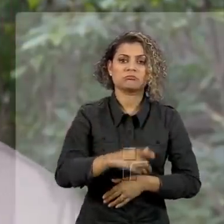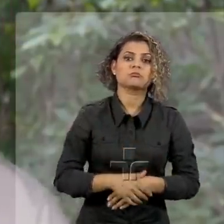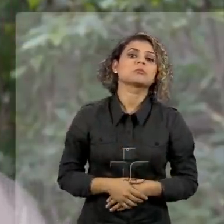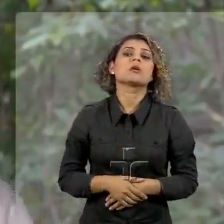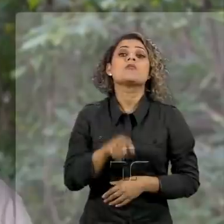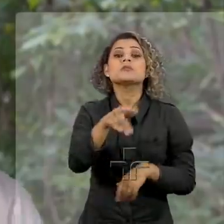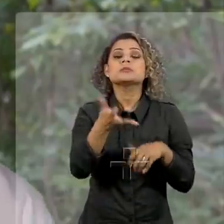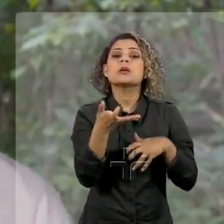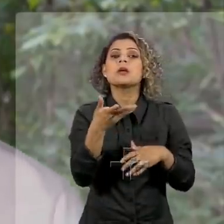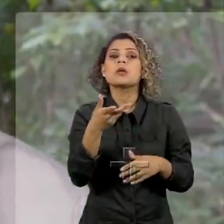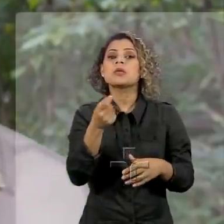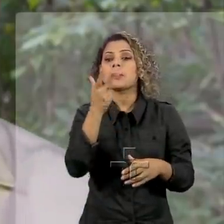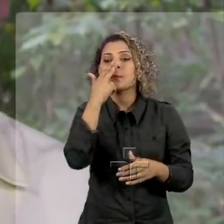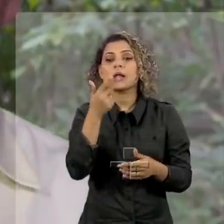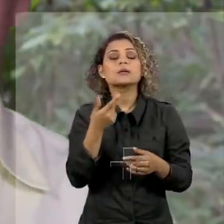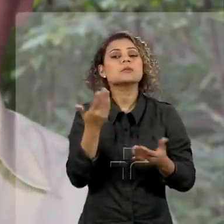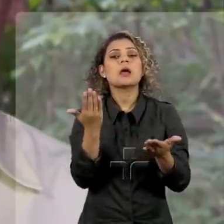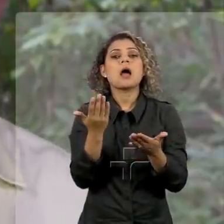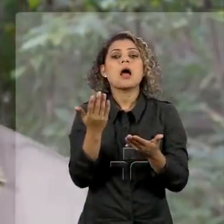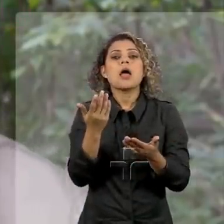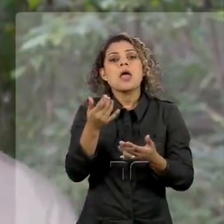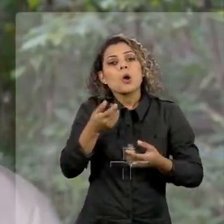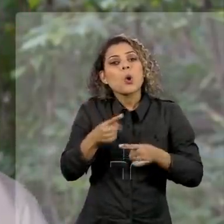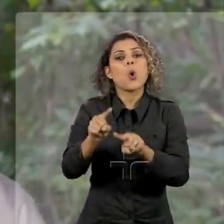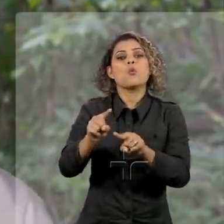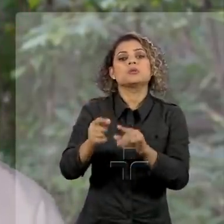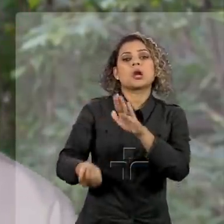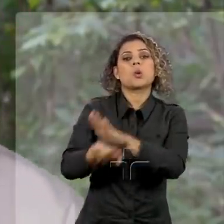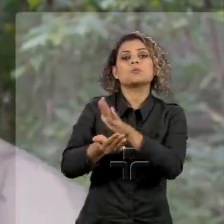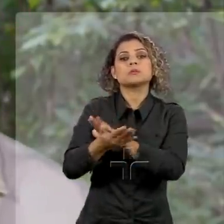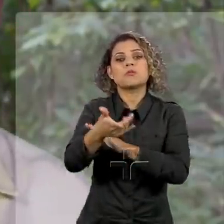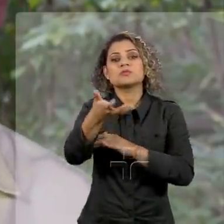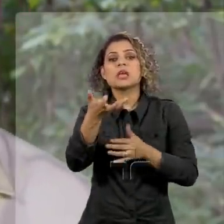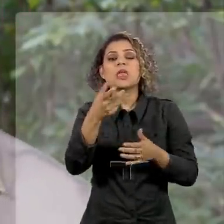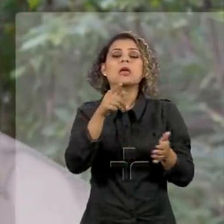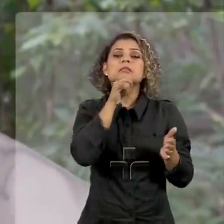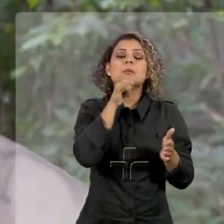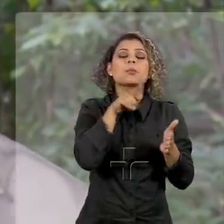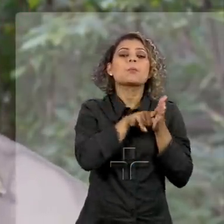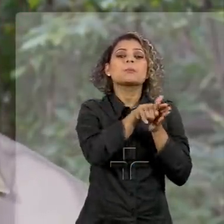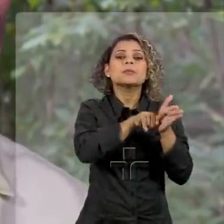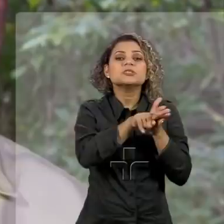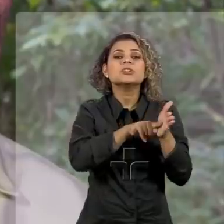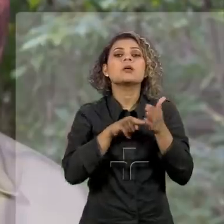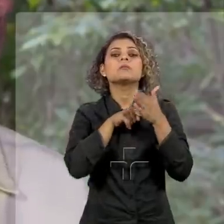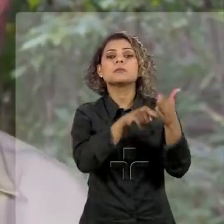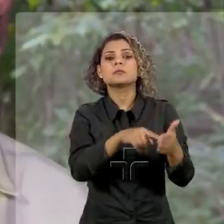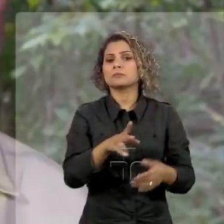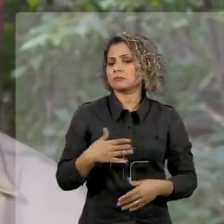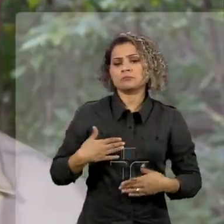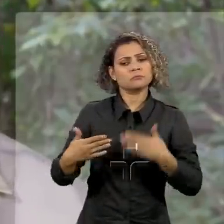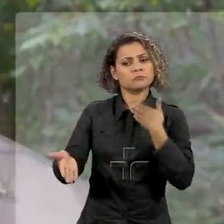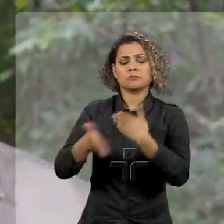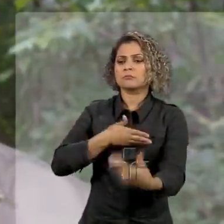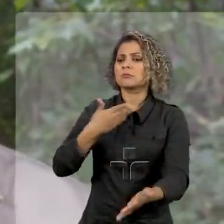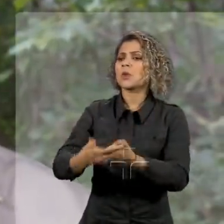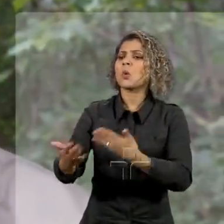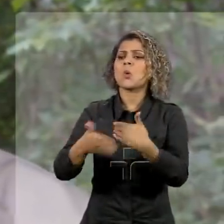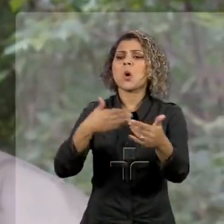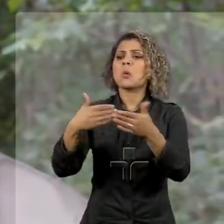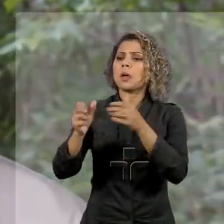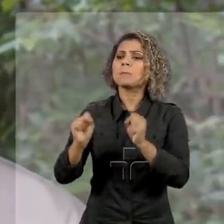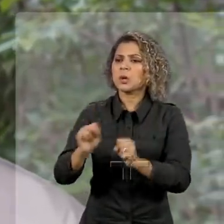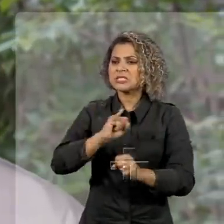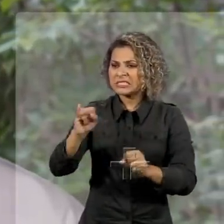corrupção dentro do governo? Caso aconteça algum escândalo, o senhor pretende, se alguém for investigado ou denunciado? Vai pro pau, pô, não tem essa história não.